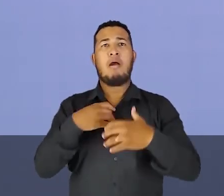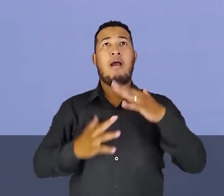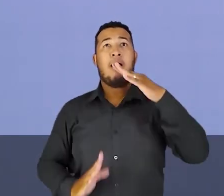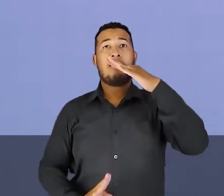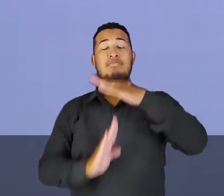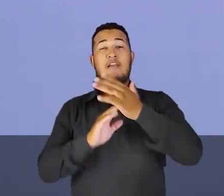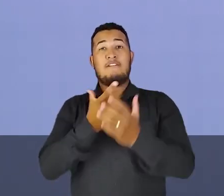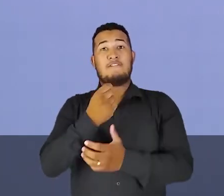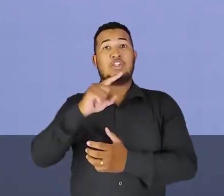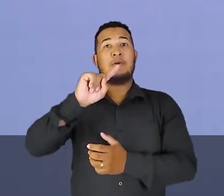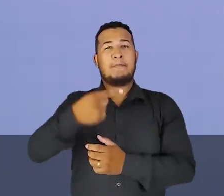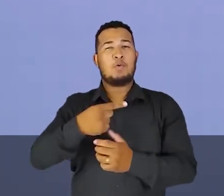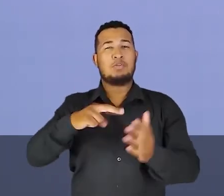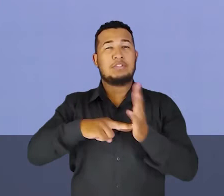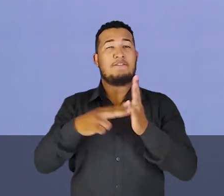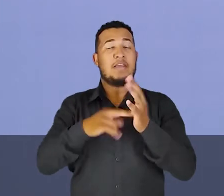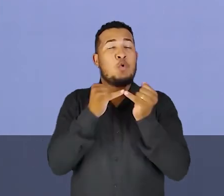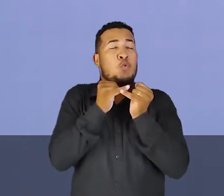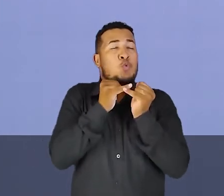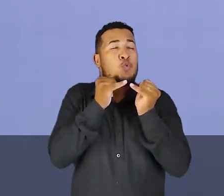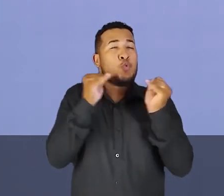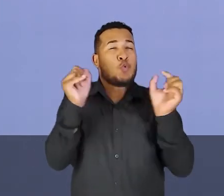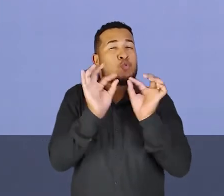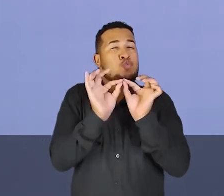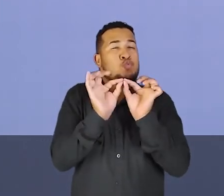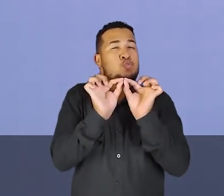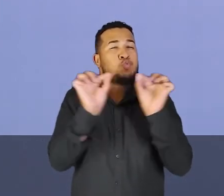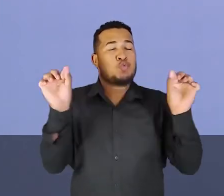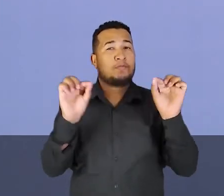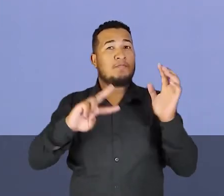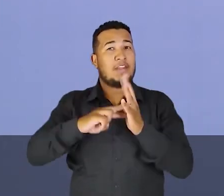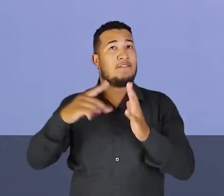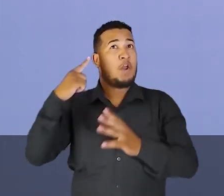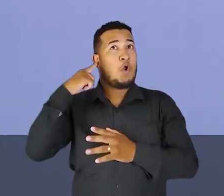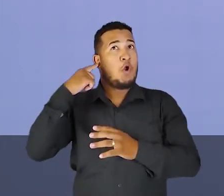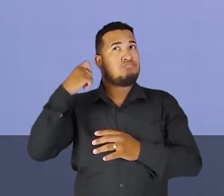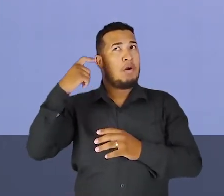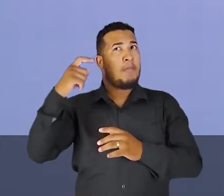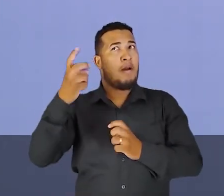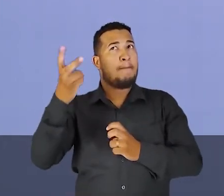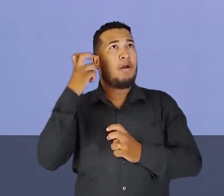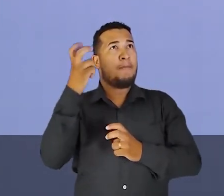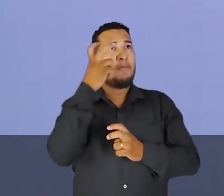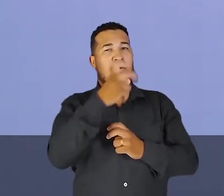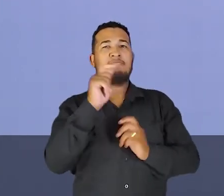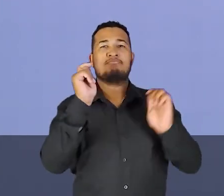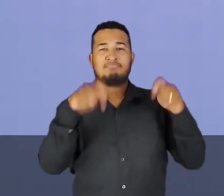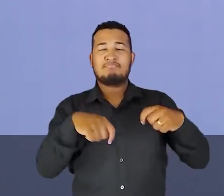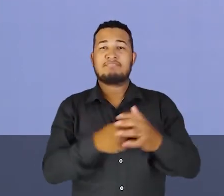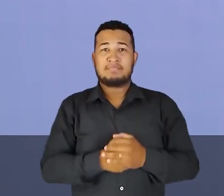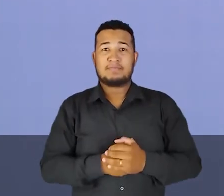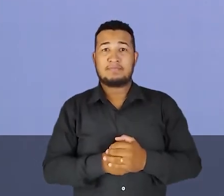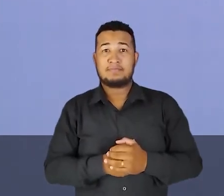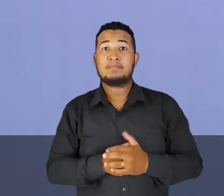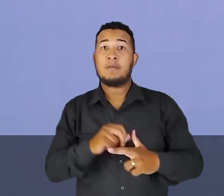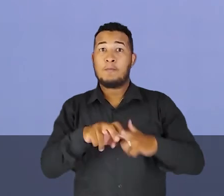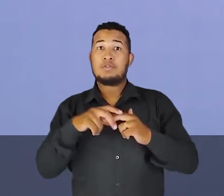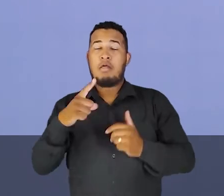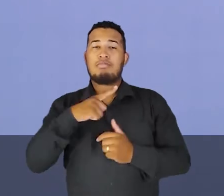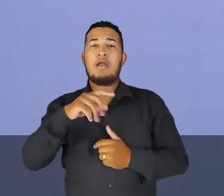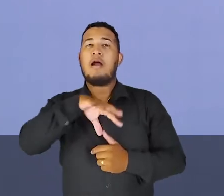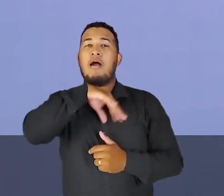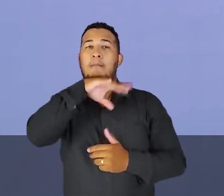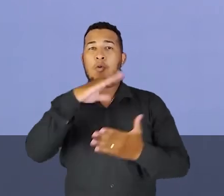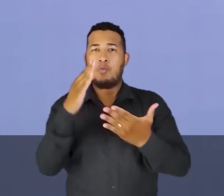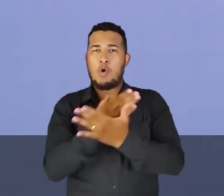20.000 Hz, que são os sons mais agudos. É a faixa que o nosso ouvido consegue captar. Existem animais,